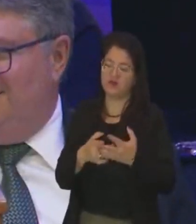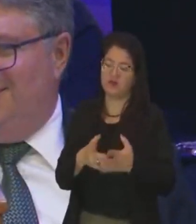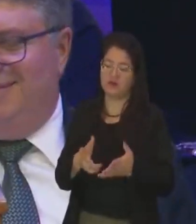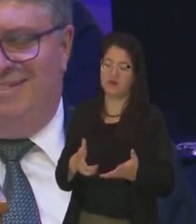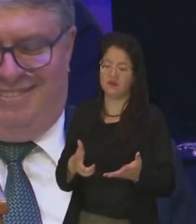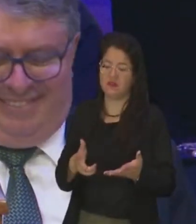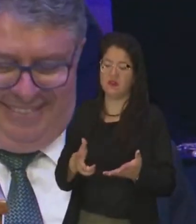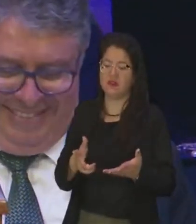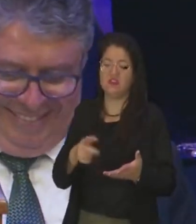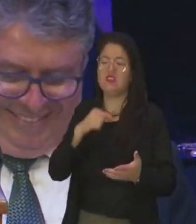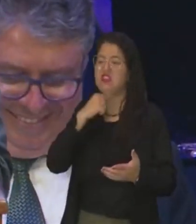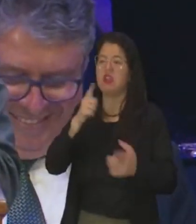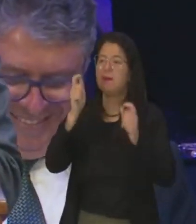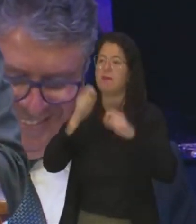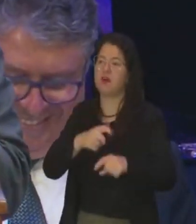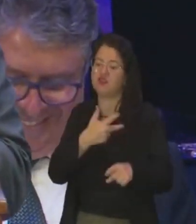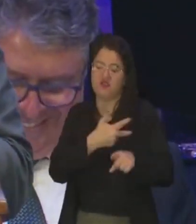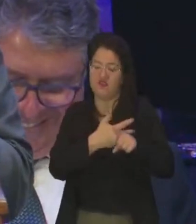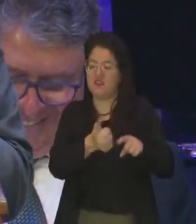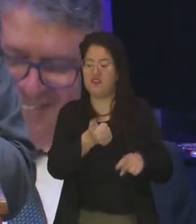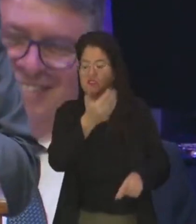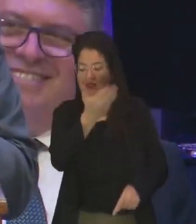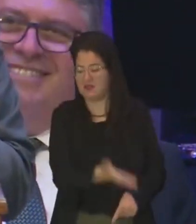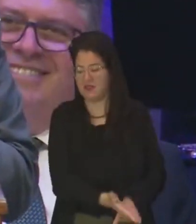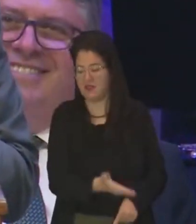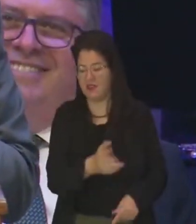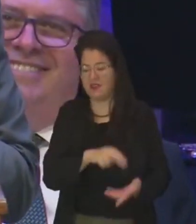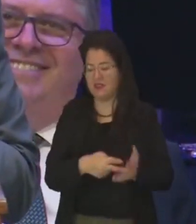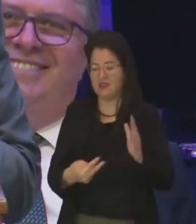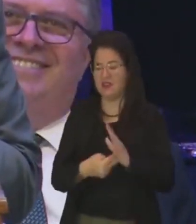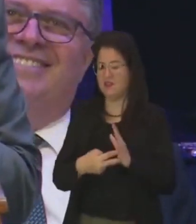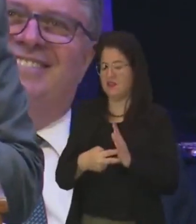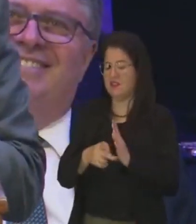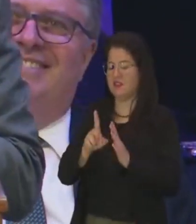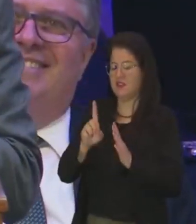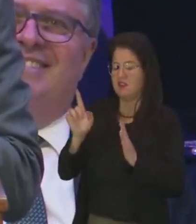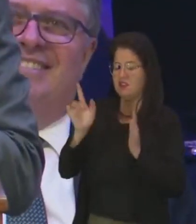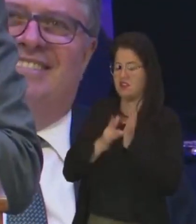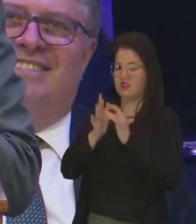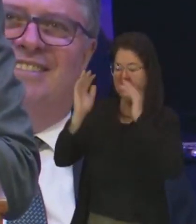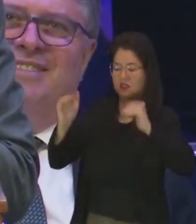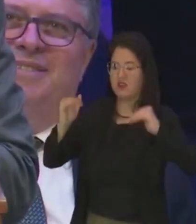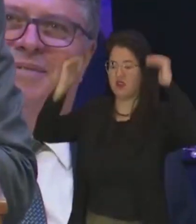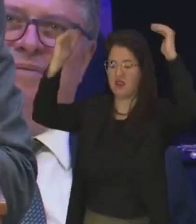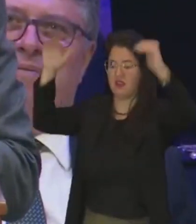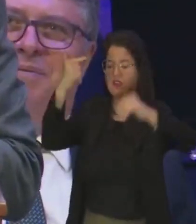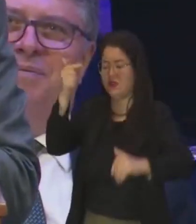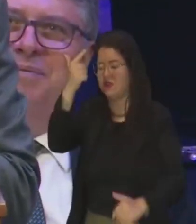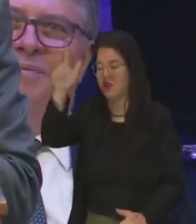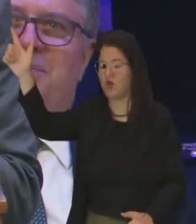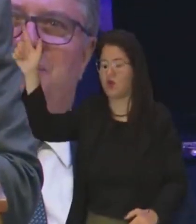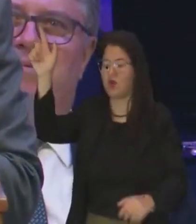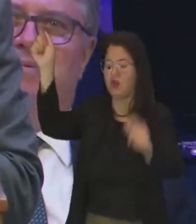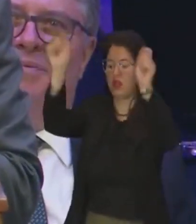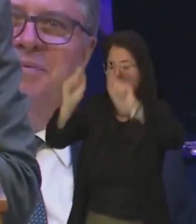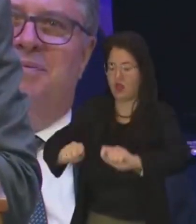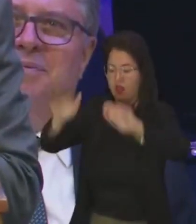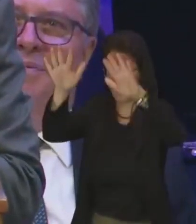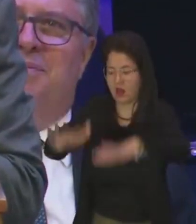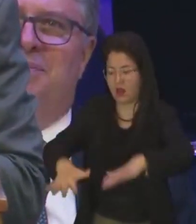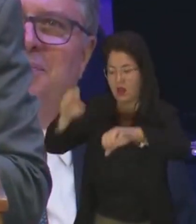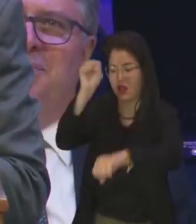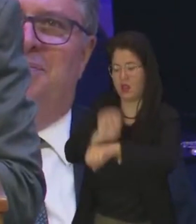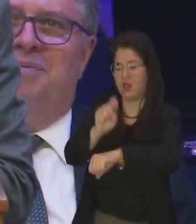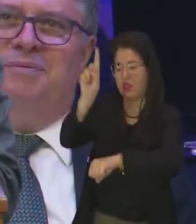ninguém pode, ele é superior, não há outro. Parem de adorar ídolos. Deus